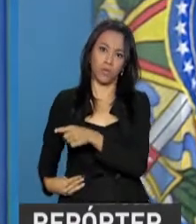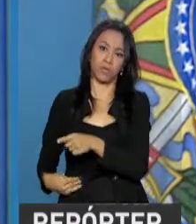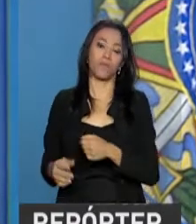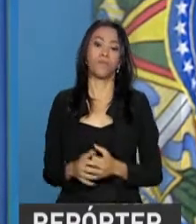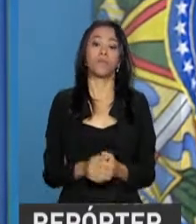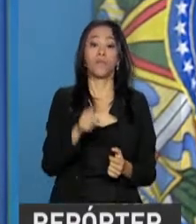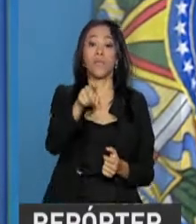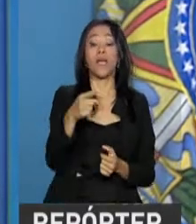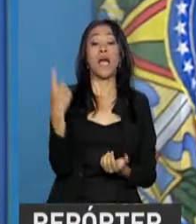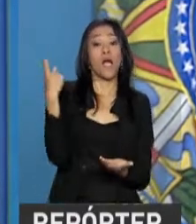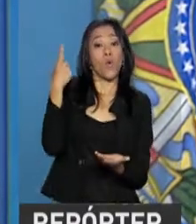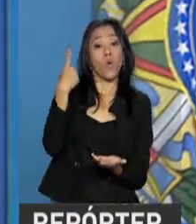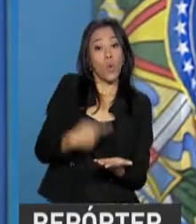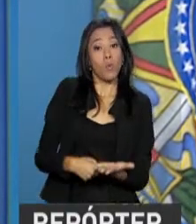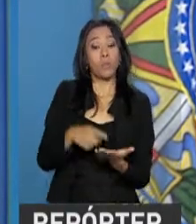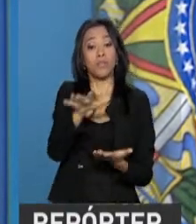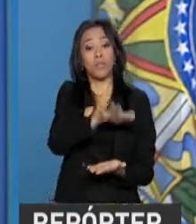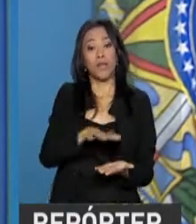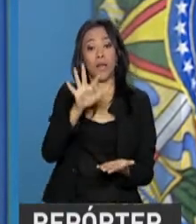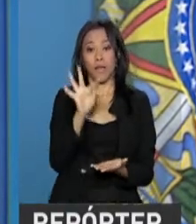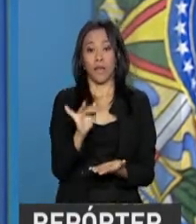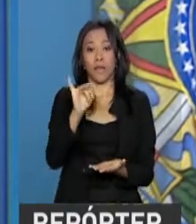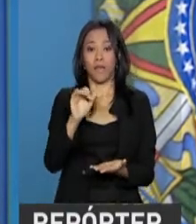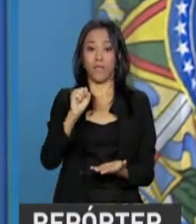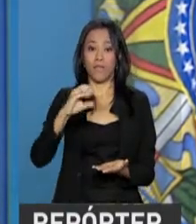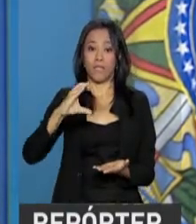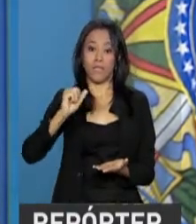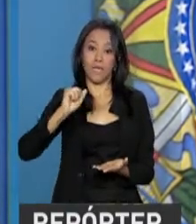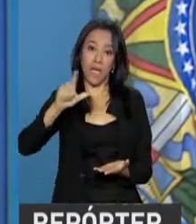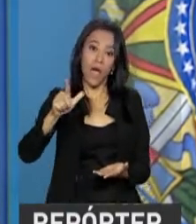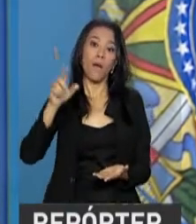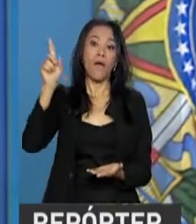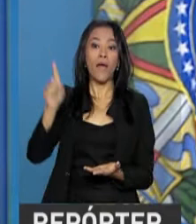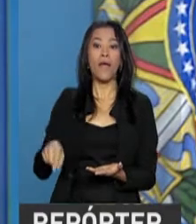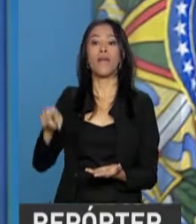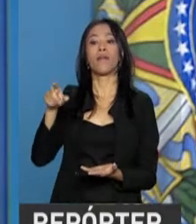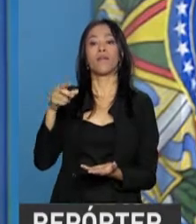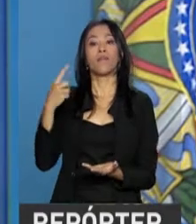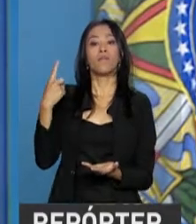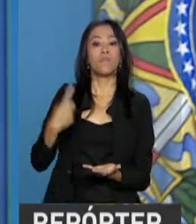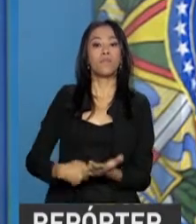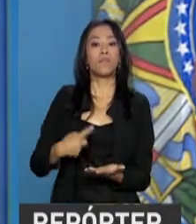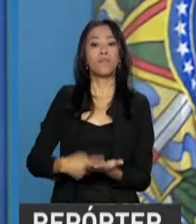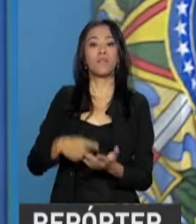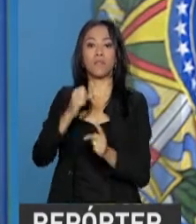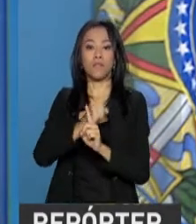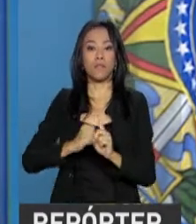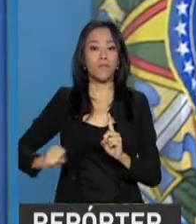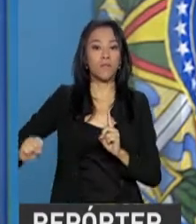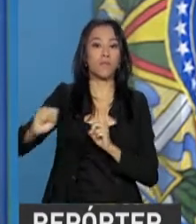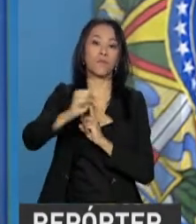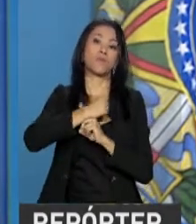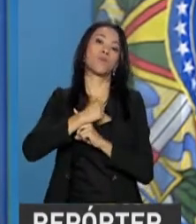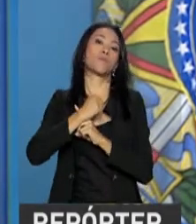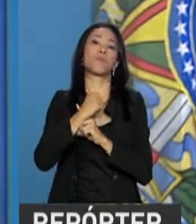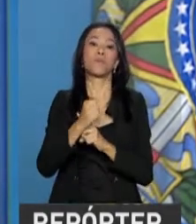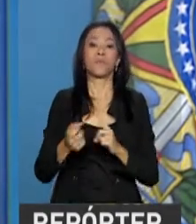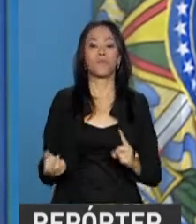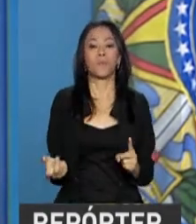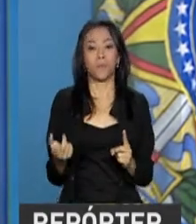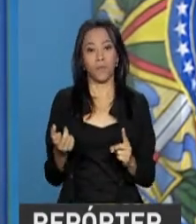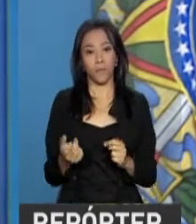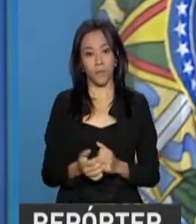fiscal é decisiva para a verdadeira responsabilidade social. Não vamos ter a ilusão de que você